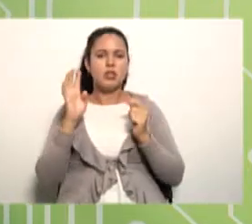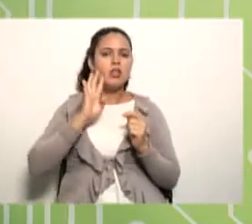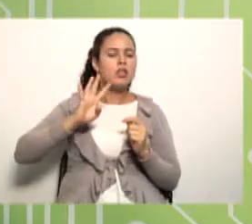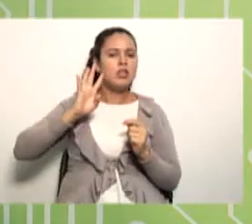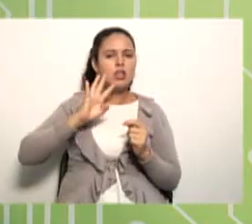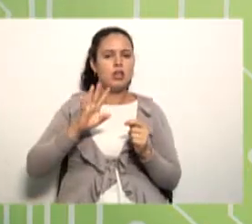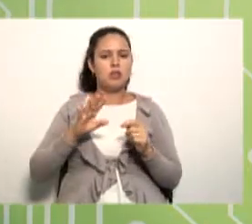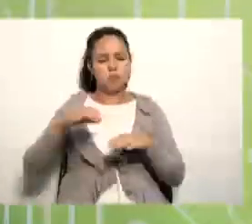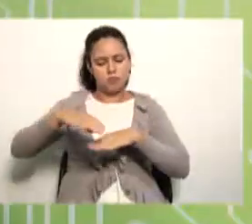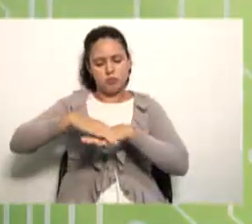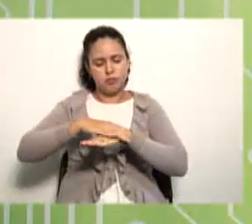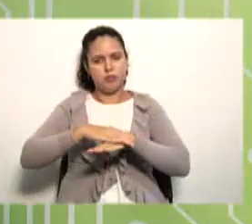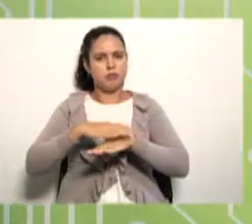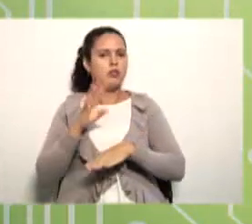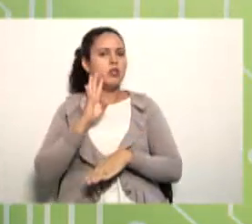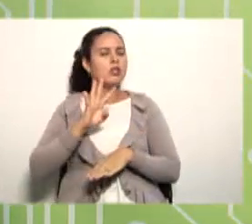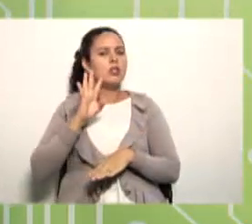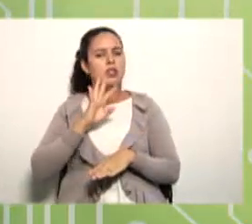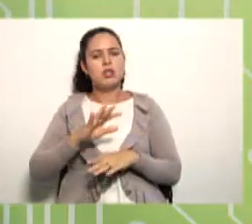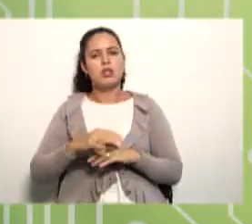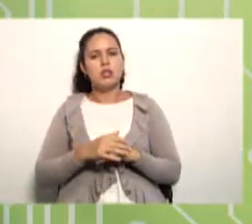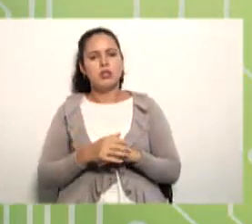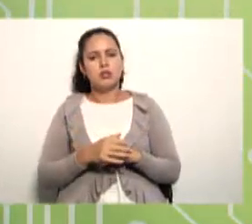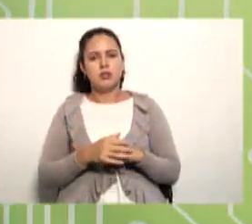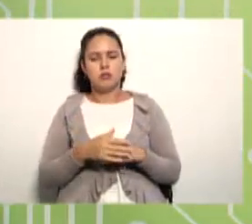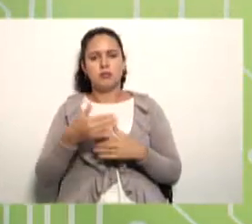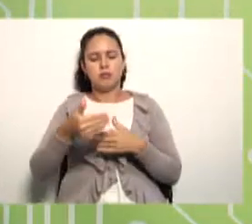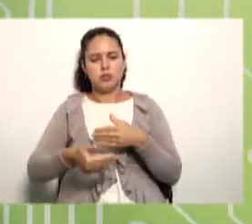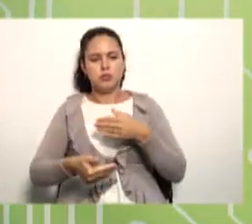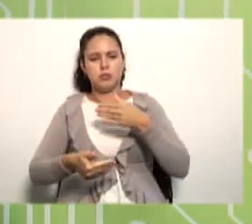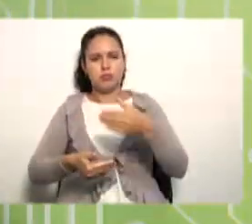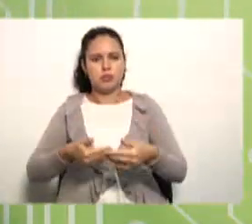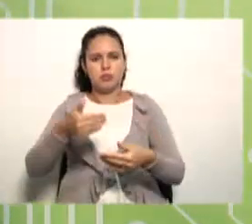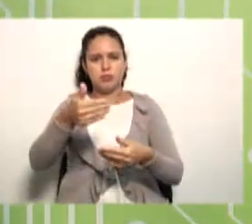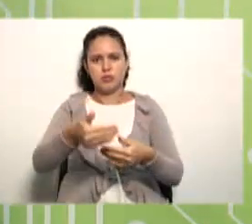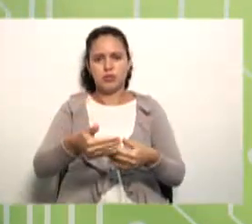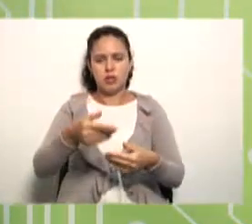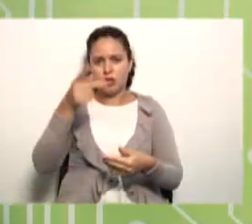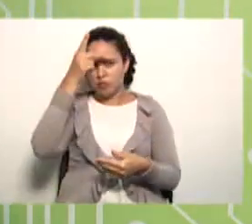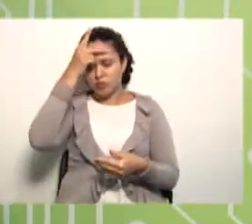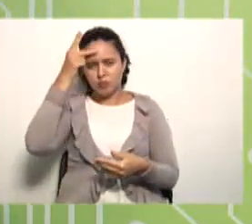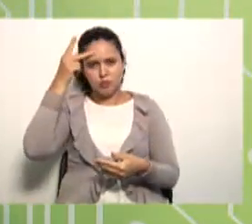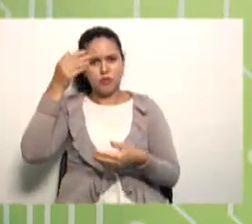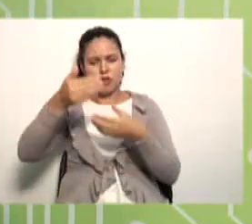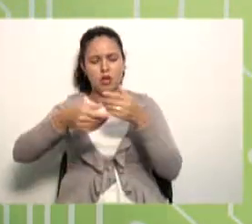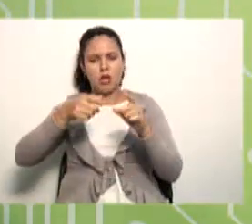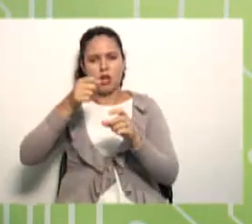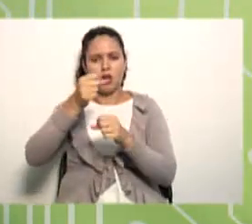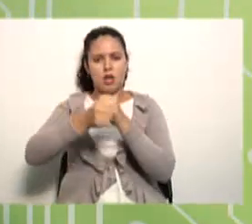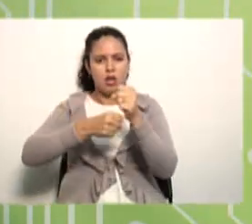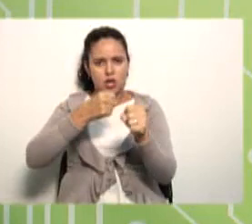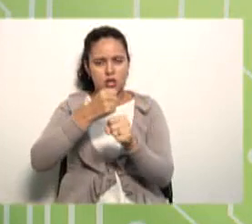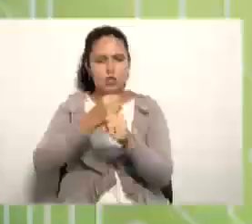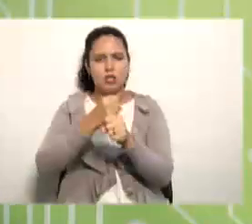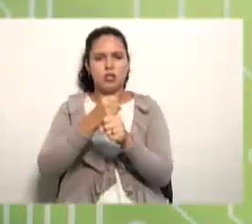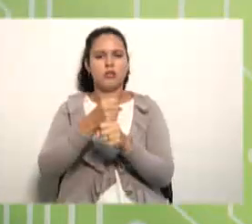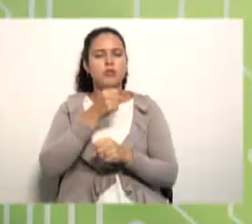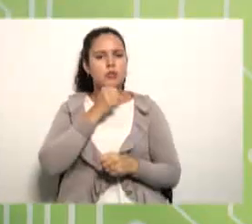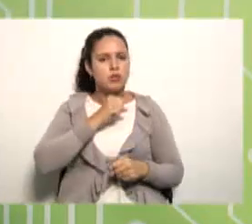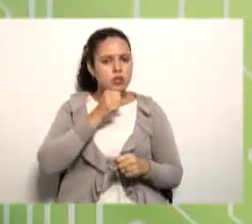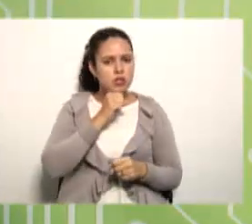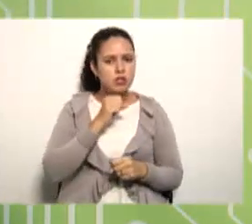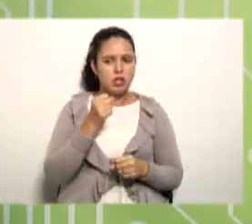legal por esse objetivo. À medida que as pessoas ficam mais velhas, elas procuram comprar coisas também, como, por exemplo, uma roupa para satisfazer